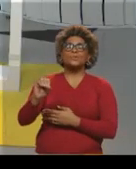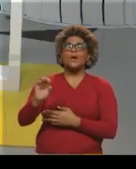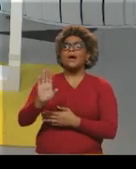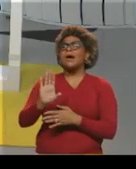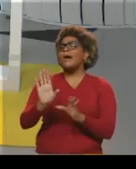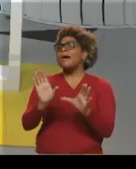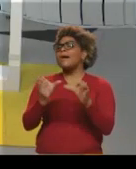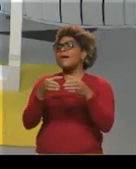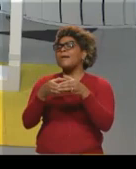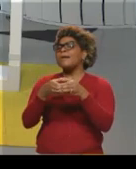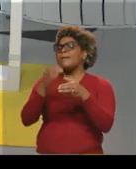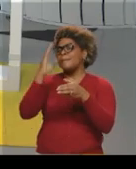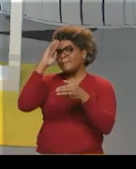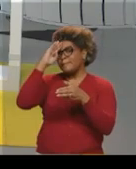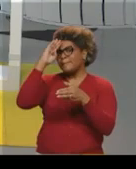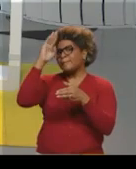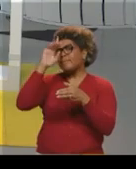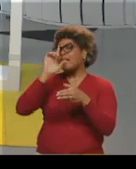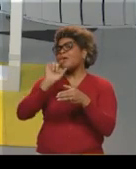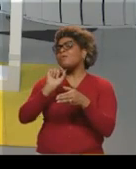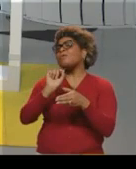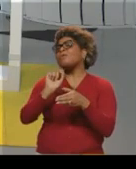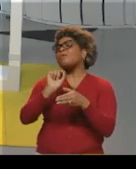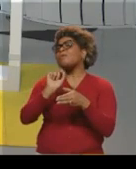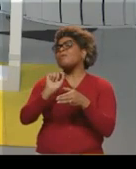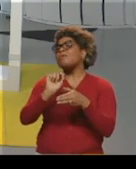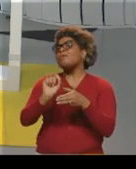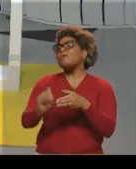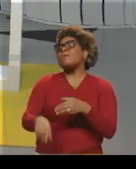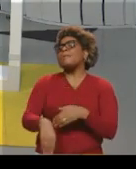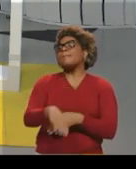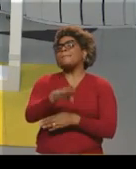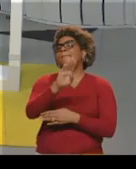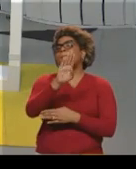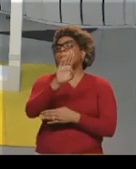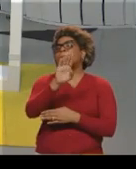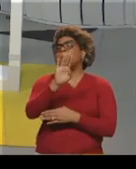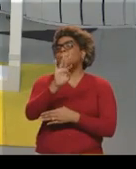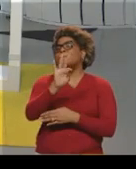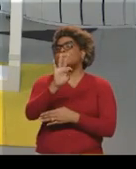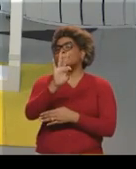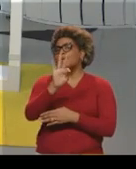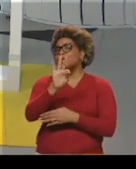o but2-eno. Então, vamos lá.